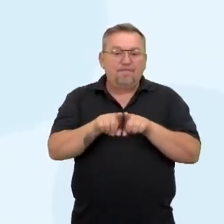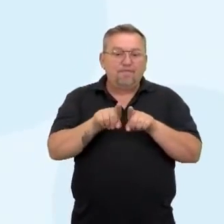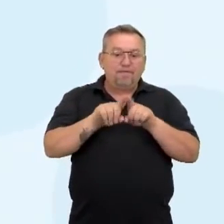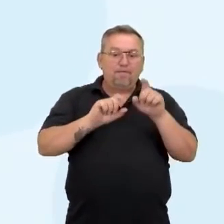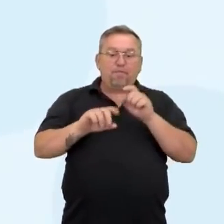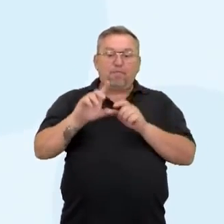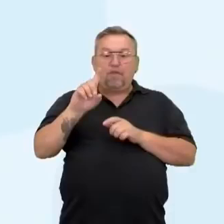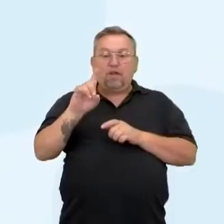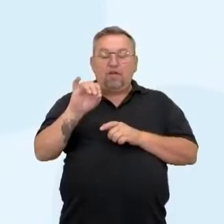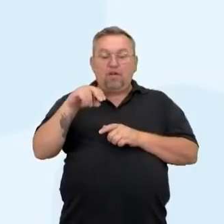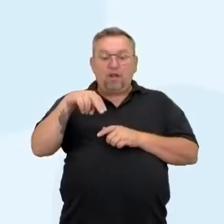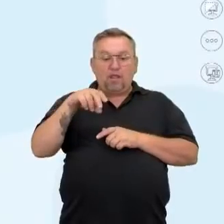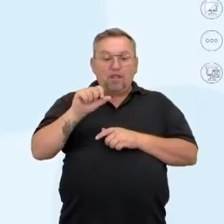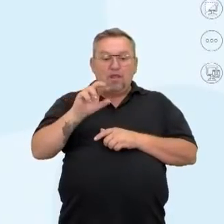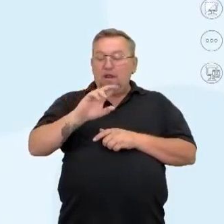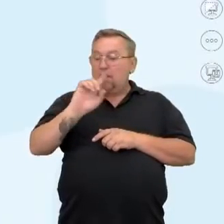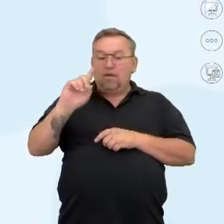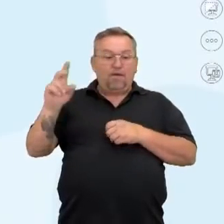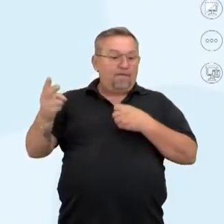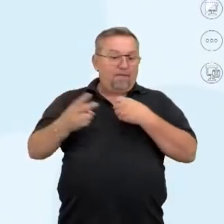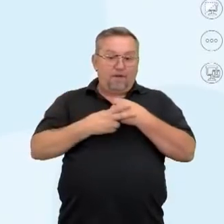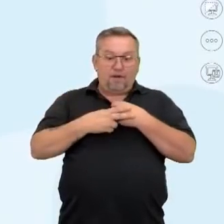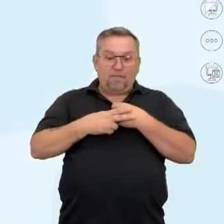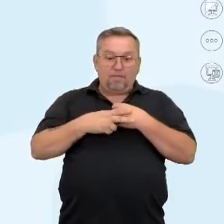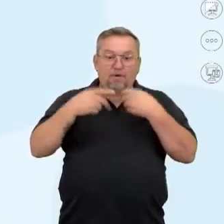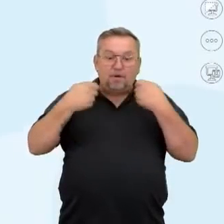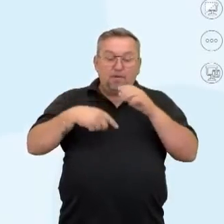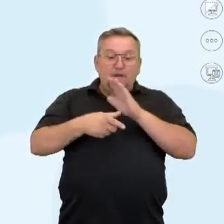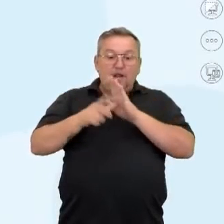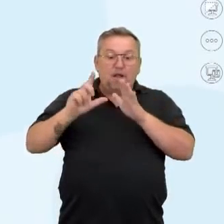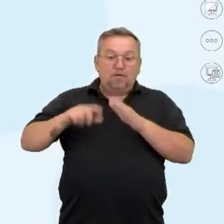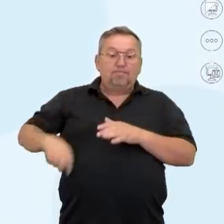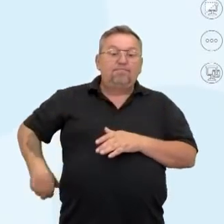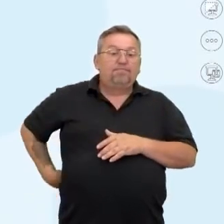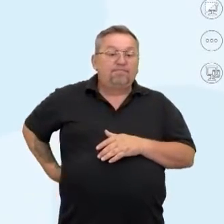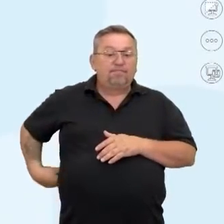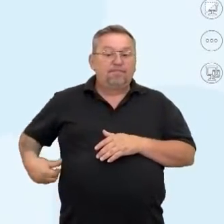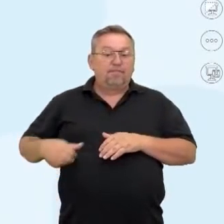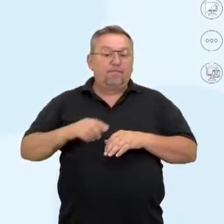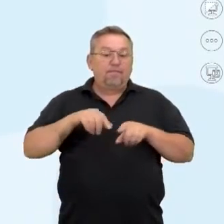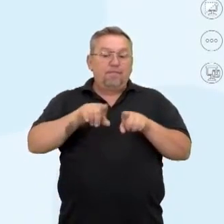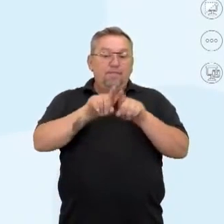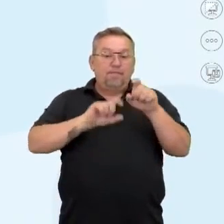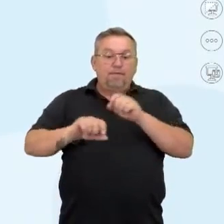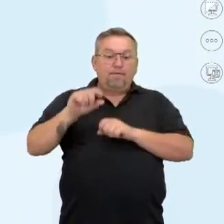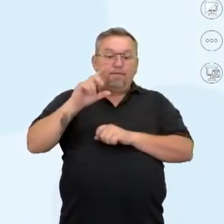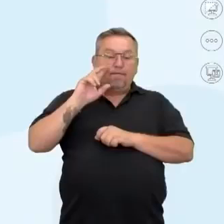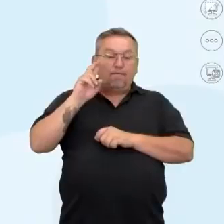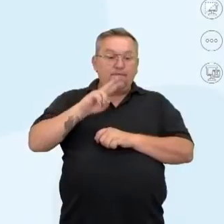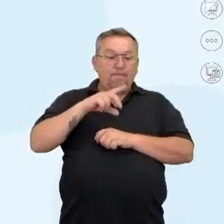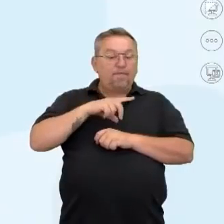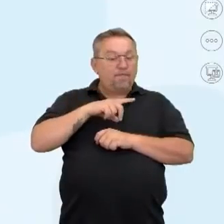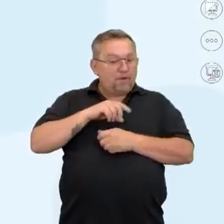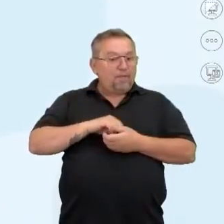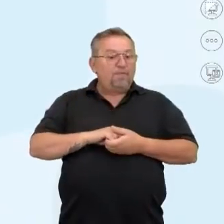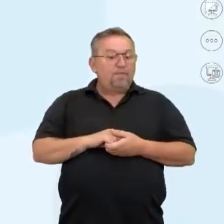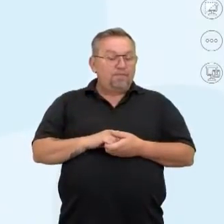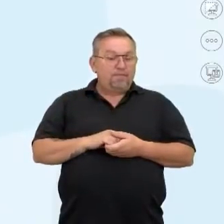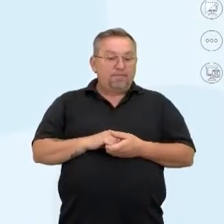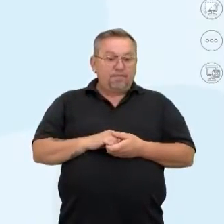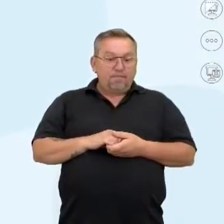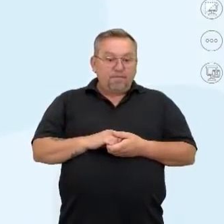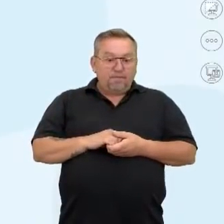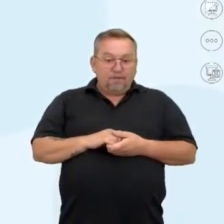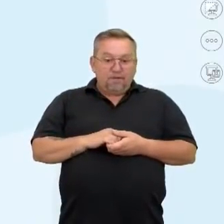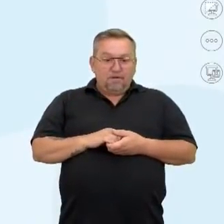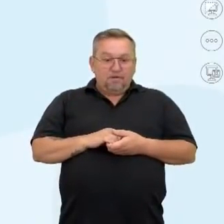é verbo, você precisa do verbo antes. Dinner é jantar. Então, eles ficam ao pé da letra porque eles tiveram janta, né? Ficou estranho aí, mas